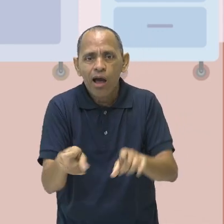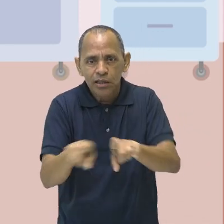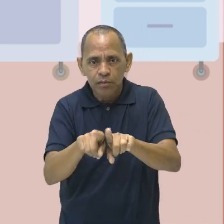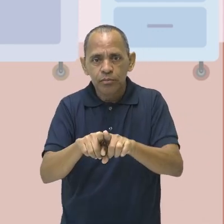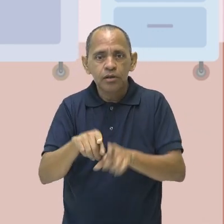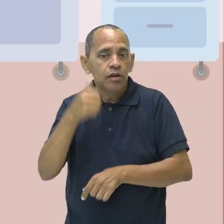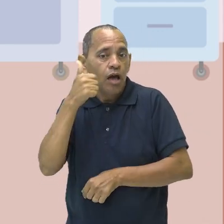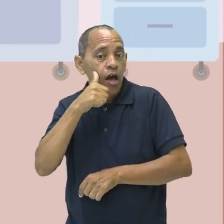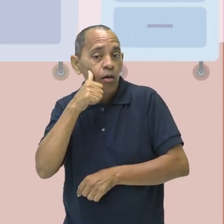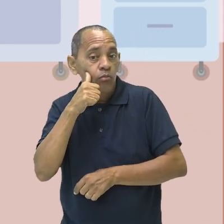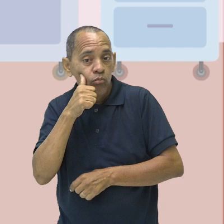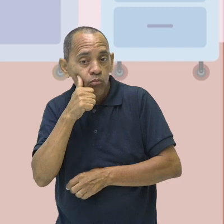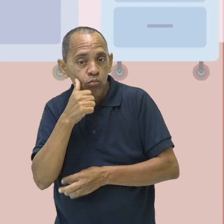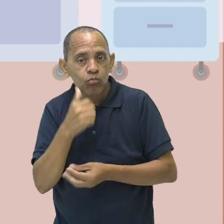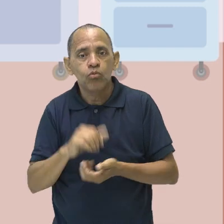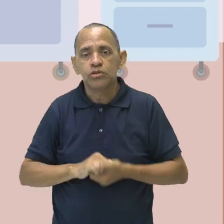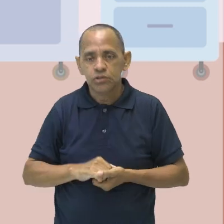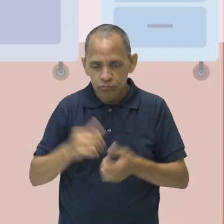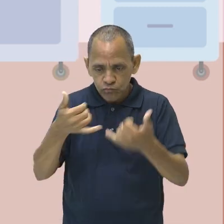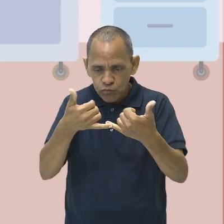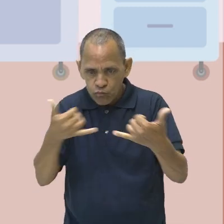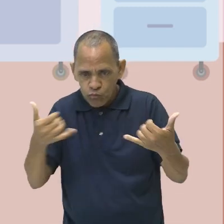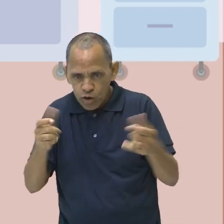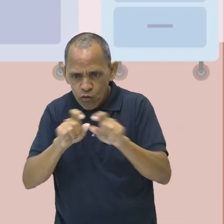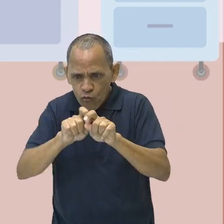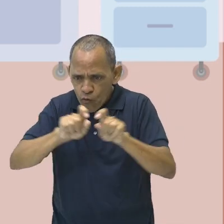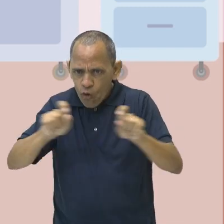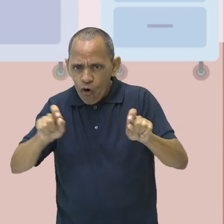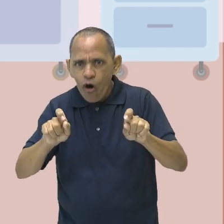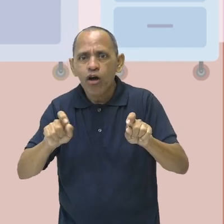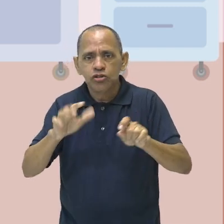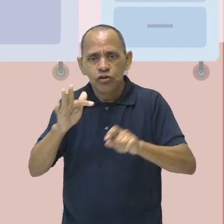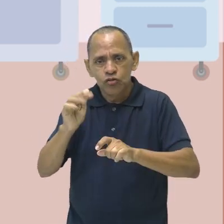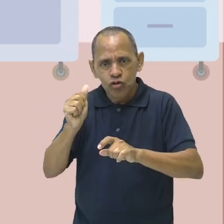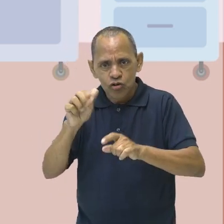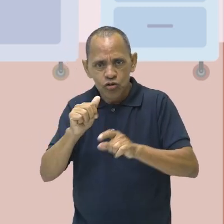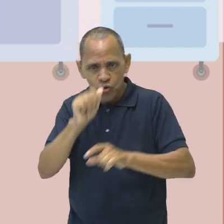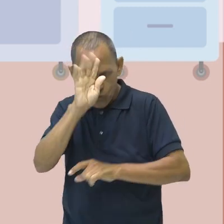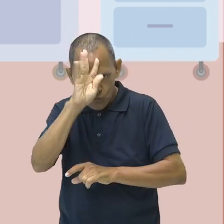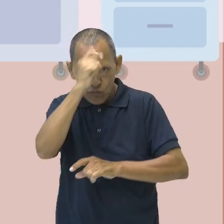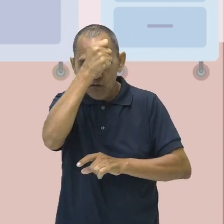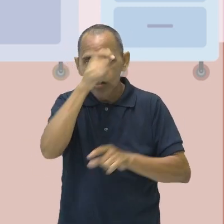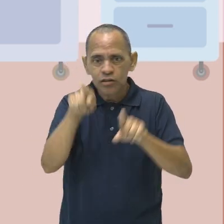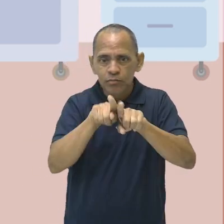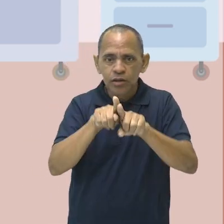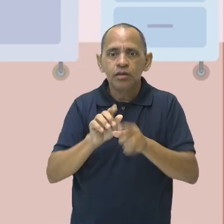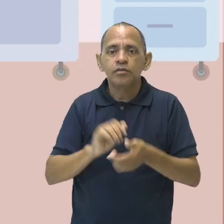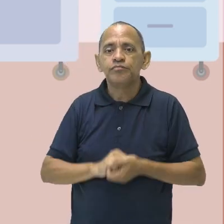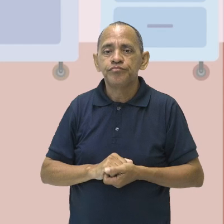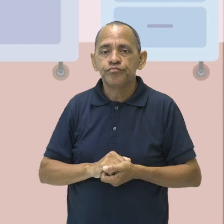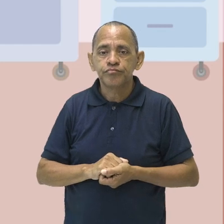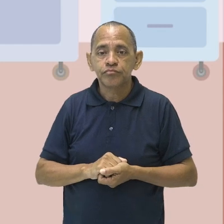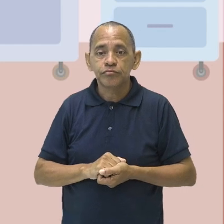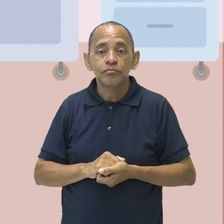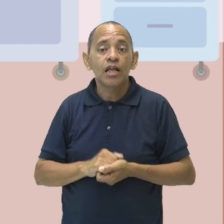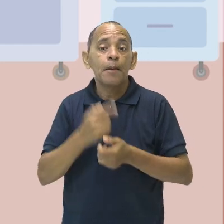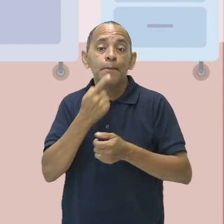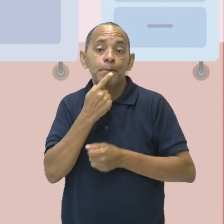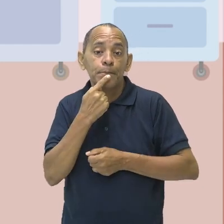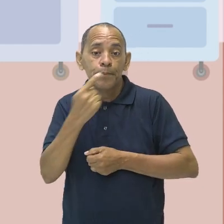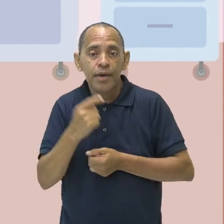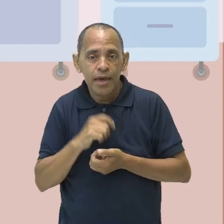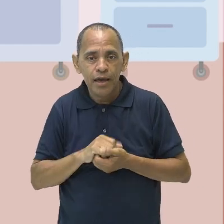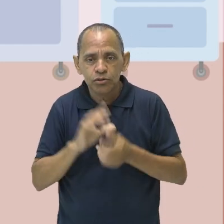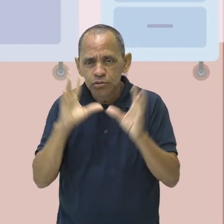na lançadeira grossos fios cinzentos do algodão mais felpudo. Em breve, na penumbra trazida